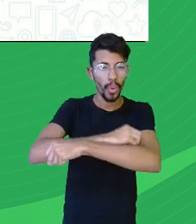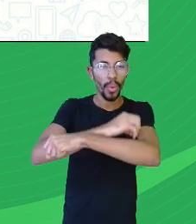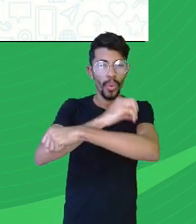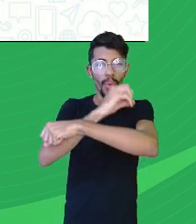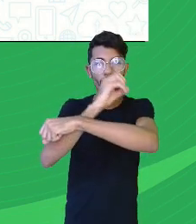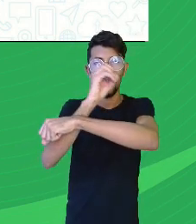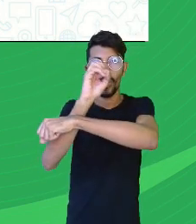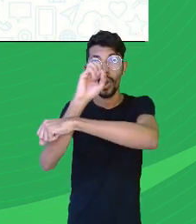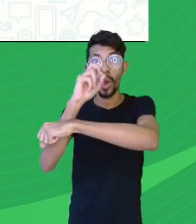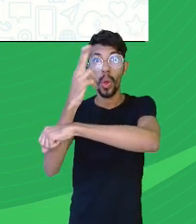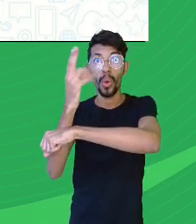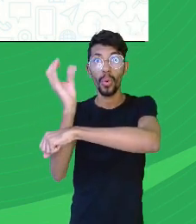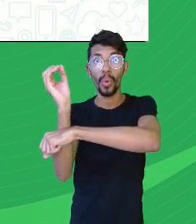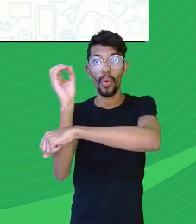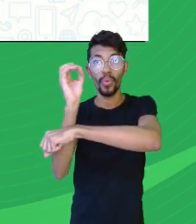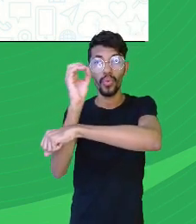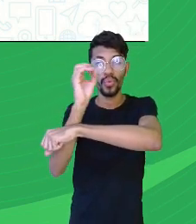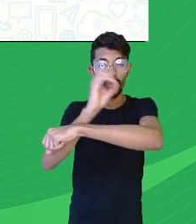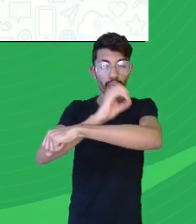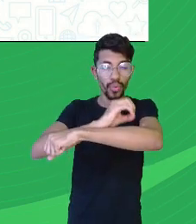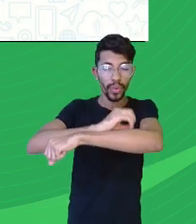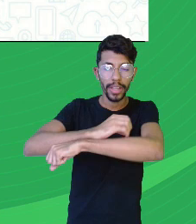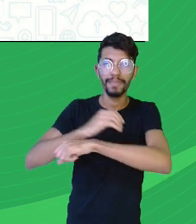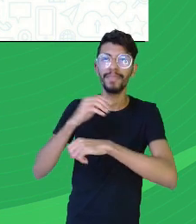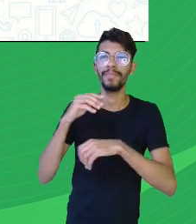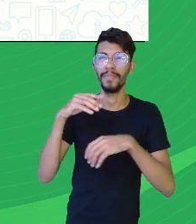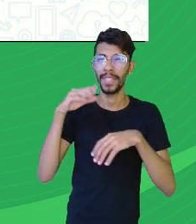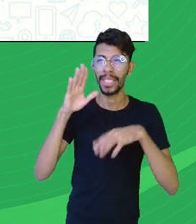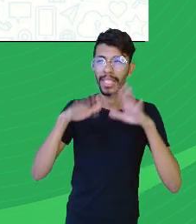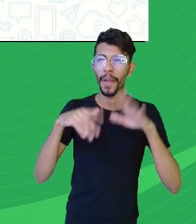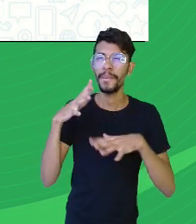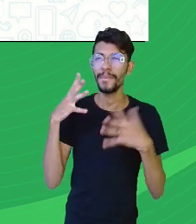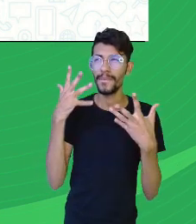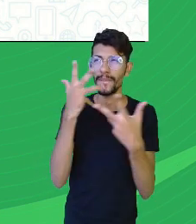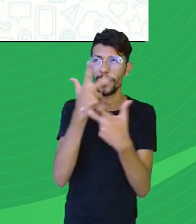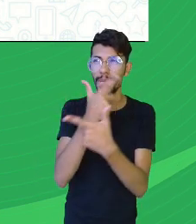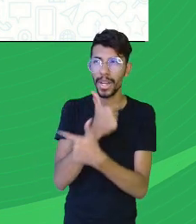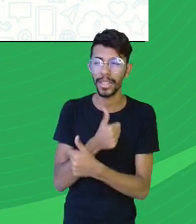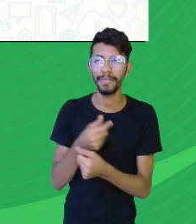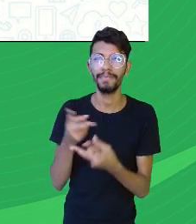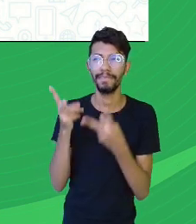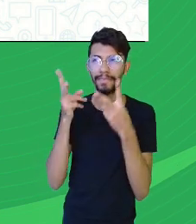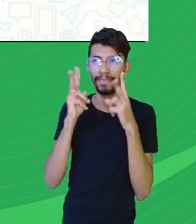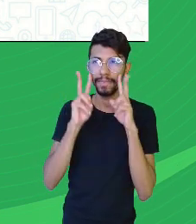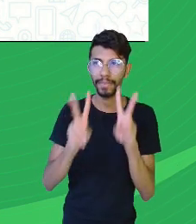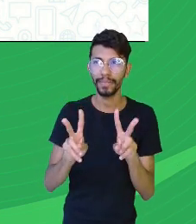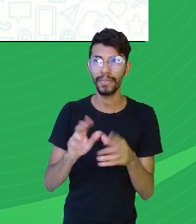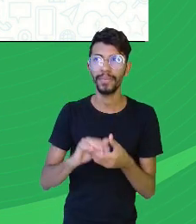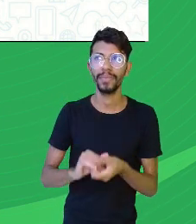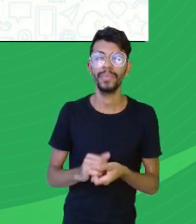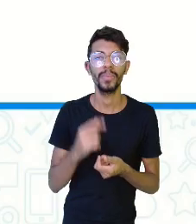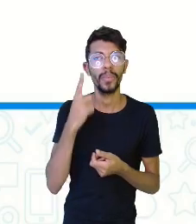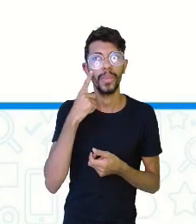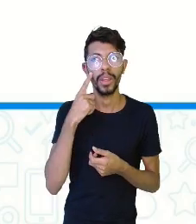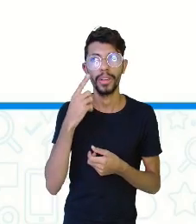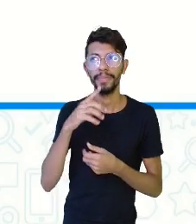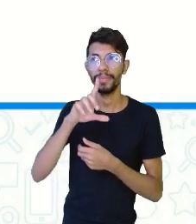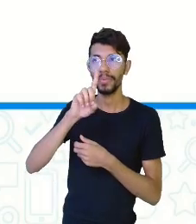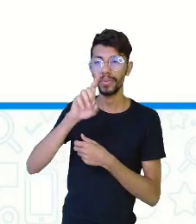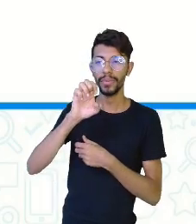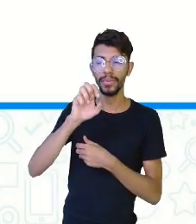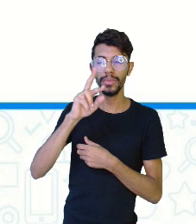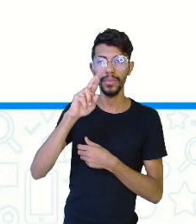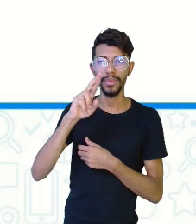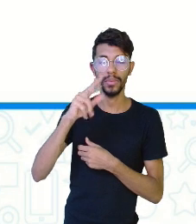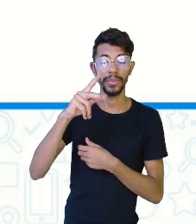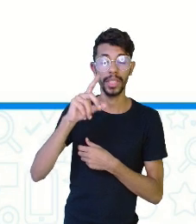nessa paisagem. Deve ser uma coisa belíssima, uma imagem muito bonita de se ver. As depressões, elas podem